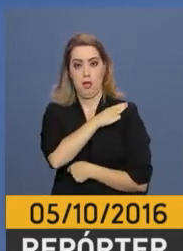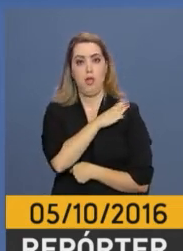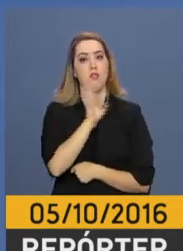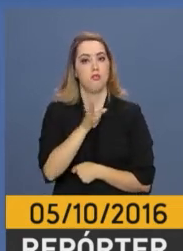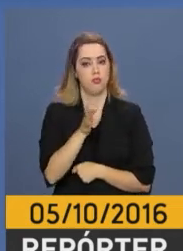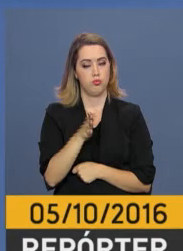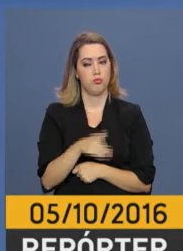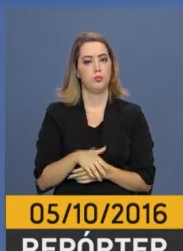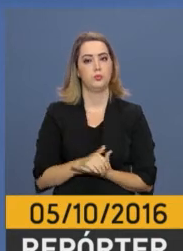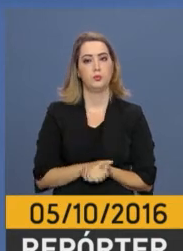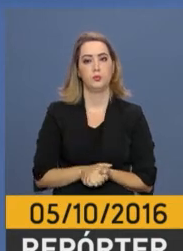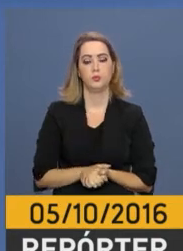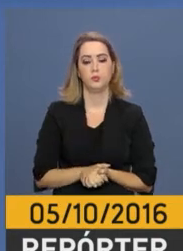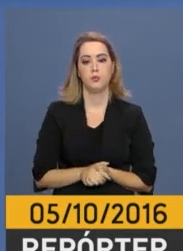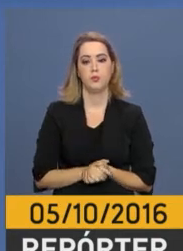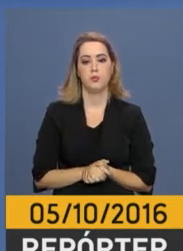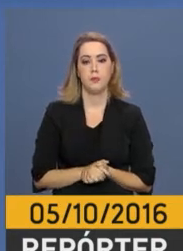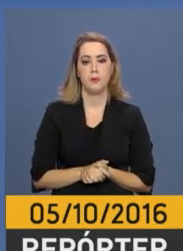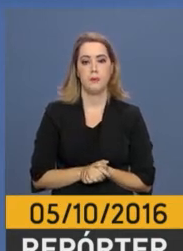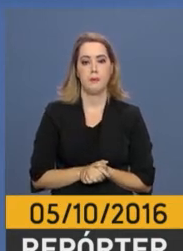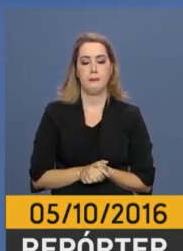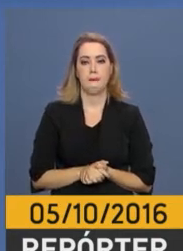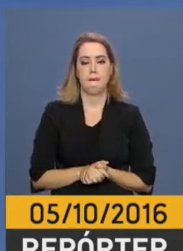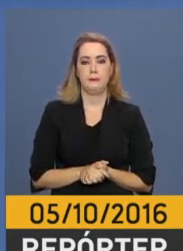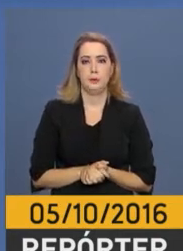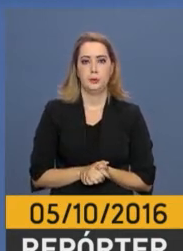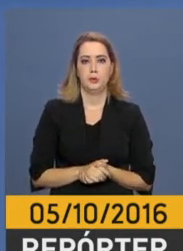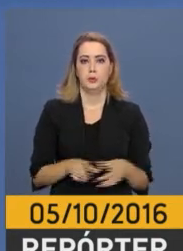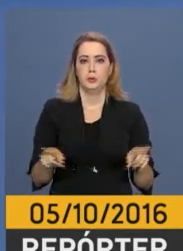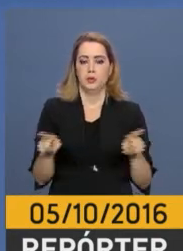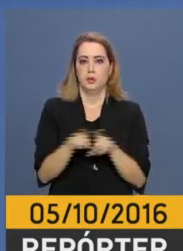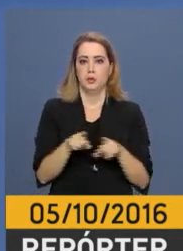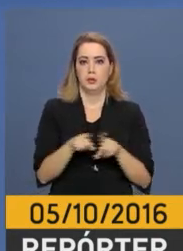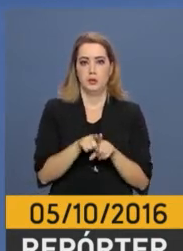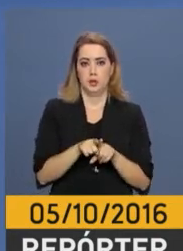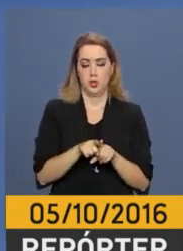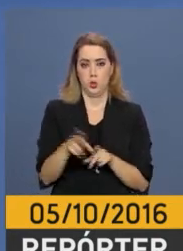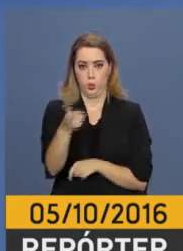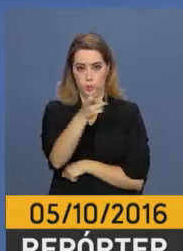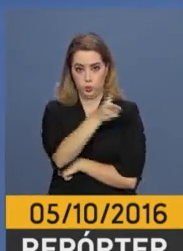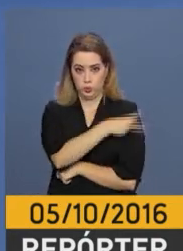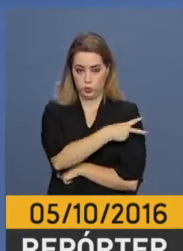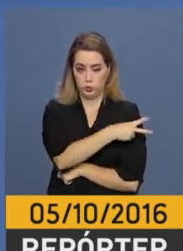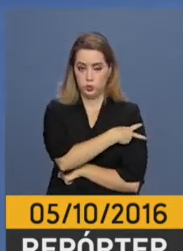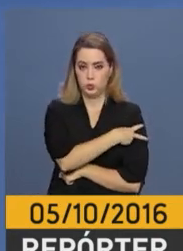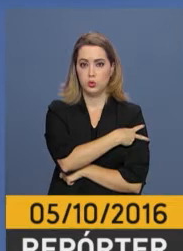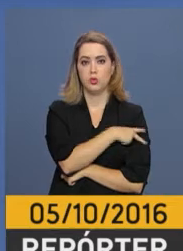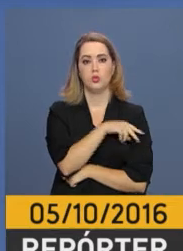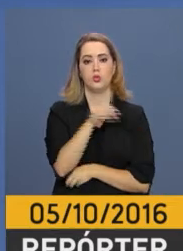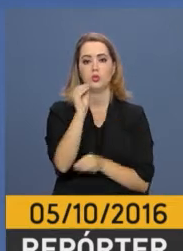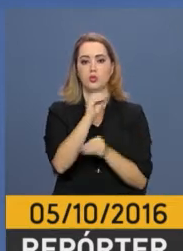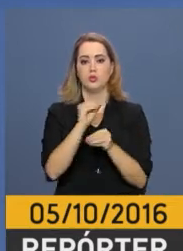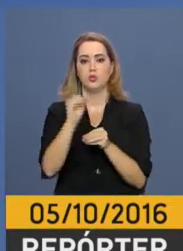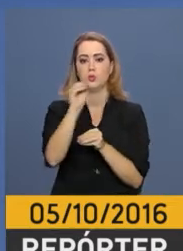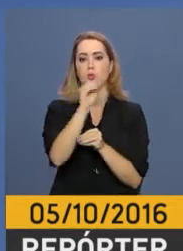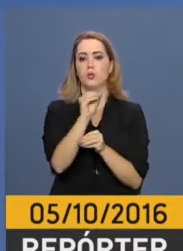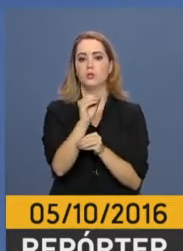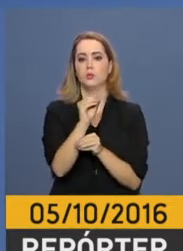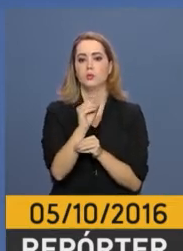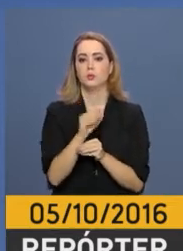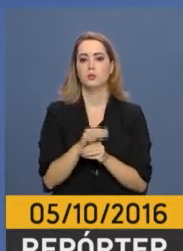é e e os supervisores vão cuidar em torno de